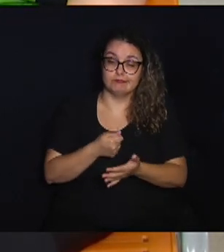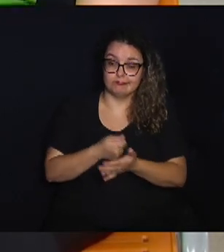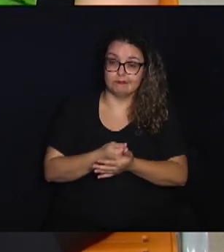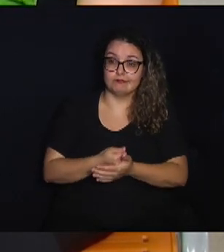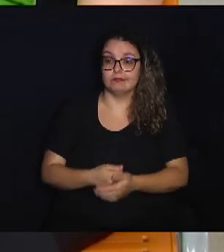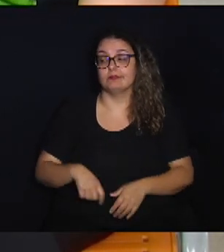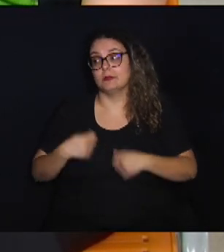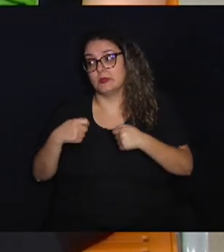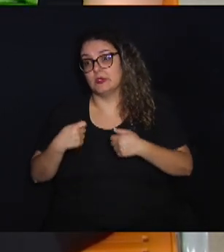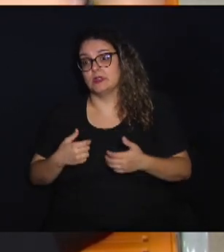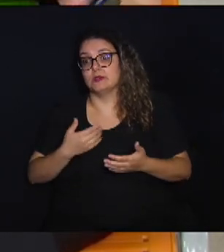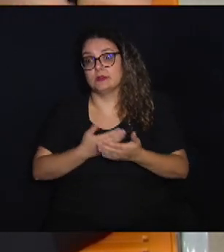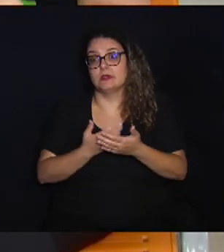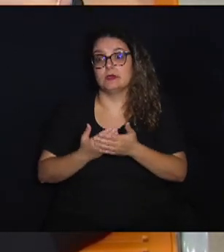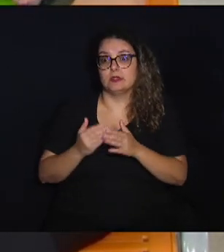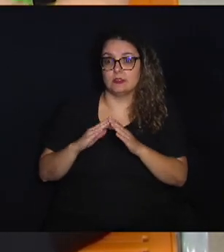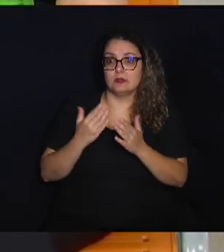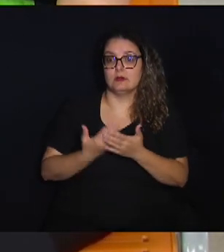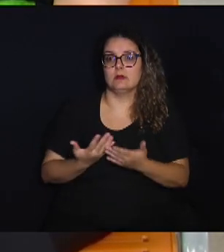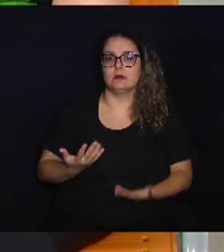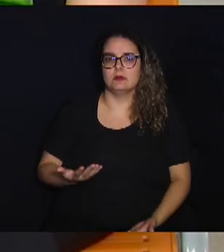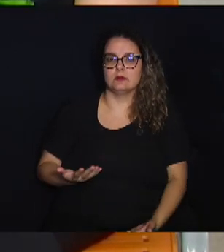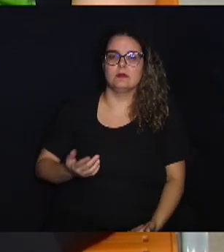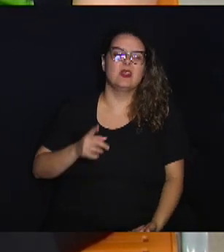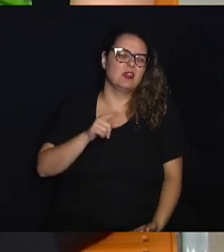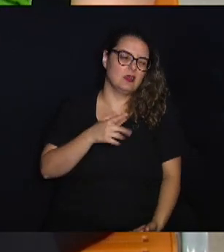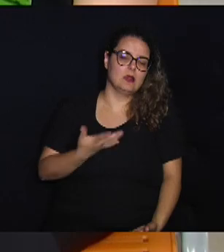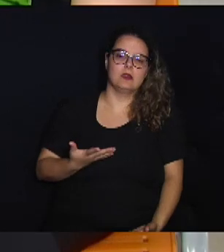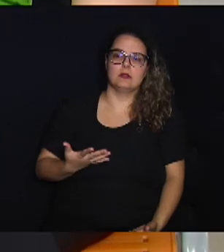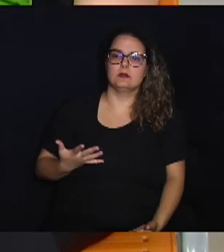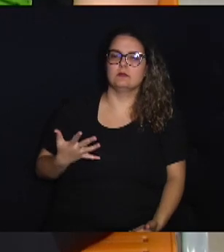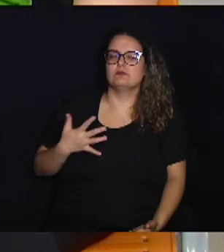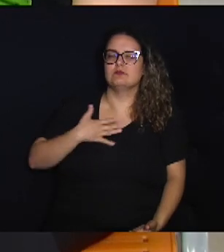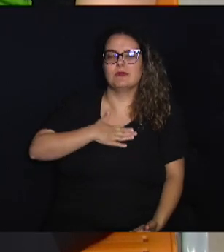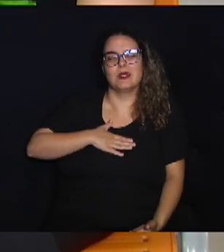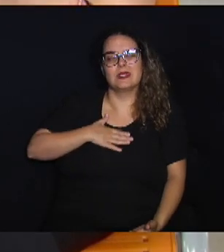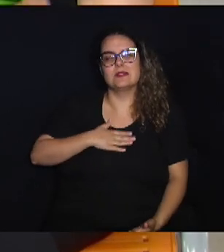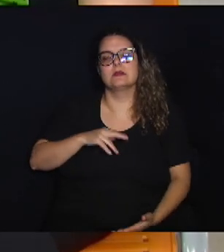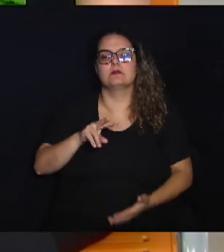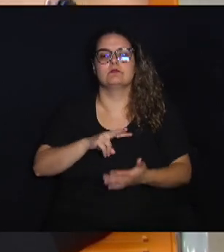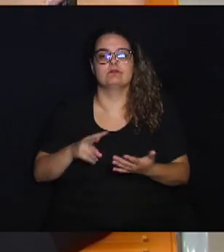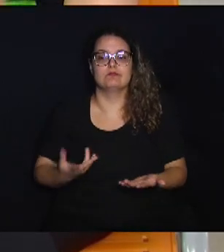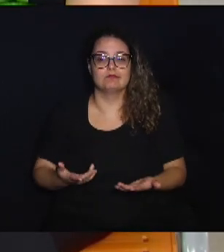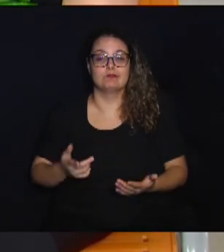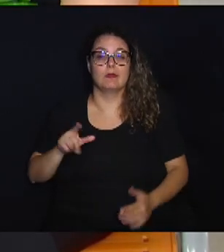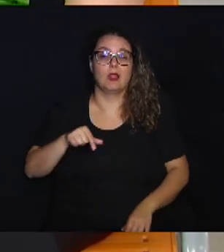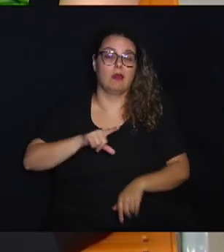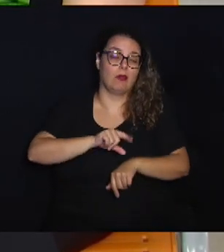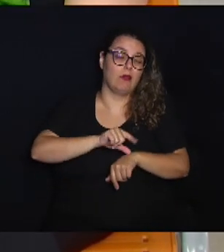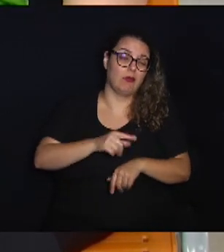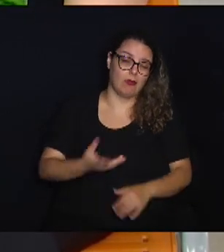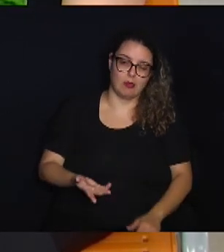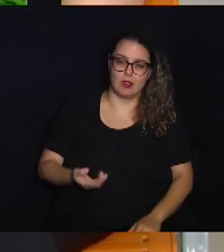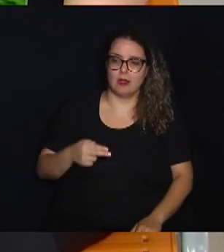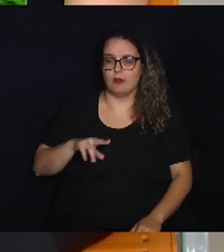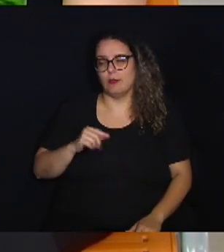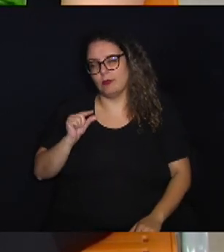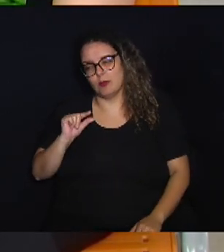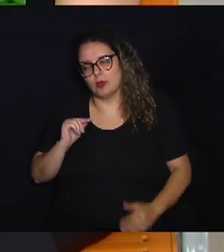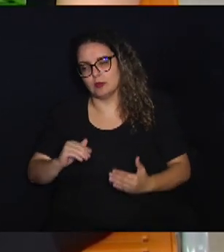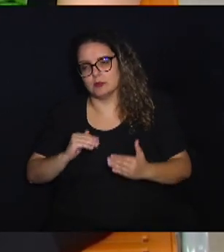que ler para a escola. Então, a fruição, o gosto pela leitura acaba sendo retardado, né, ou às vezes pouco